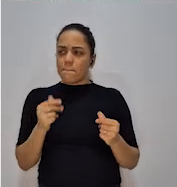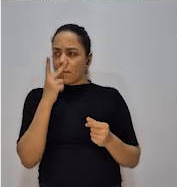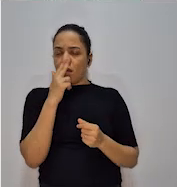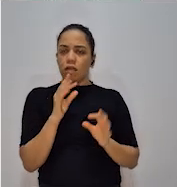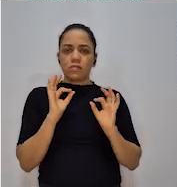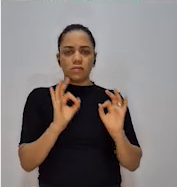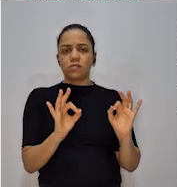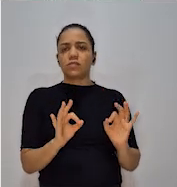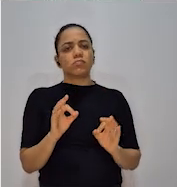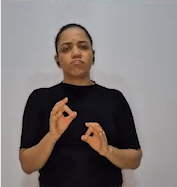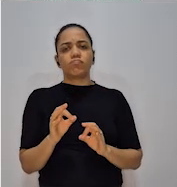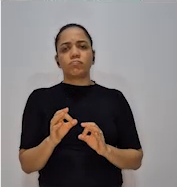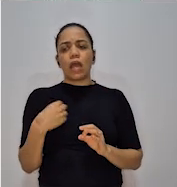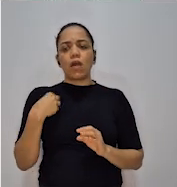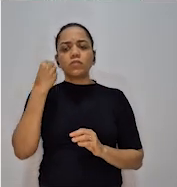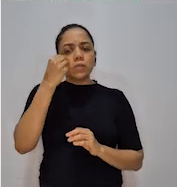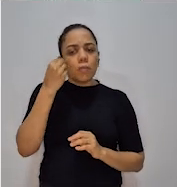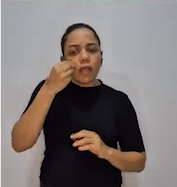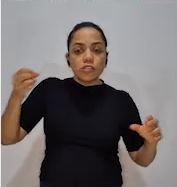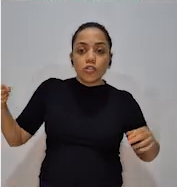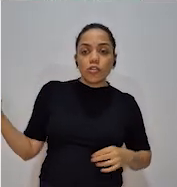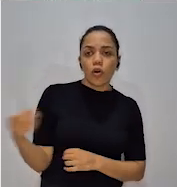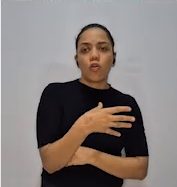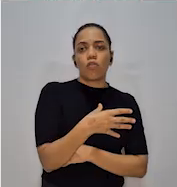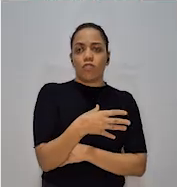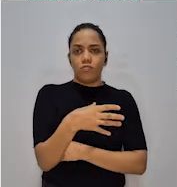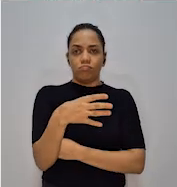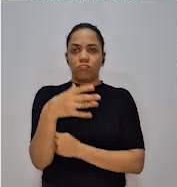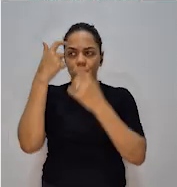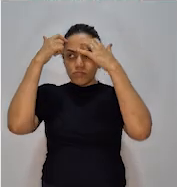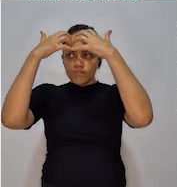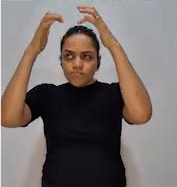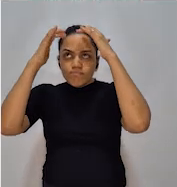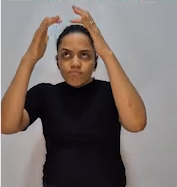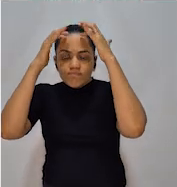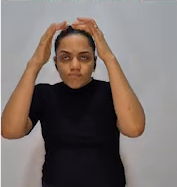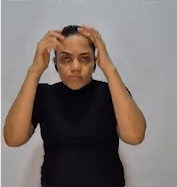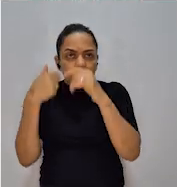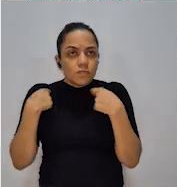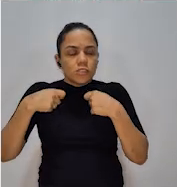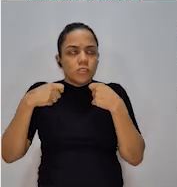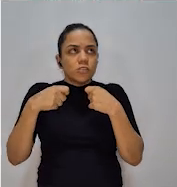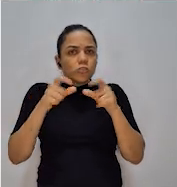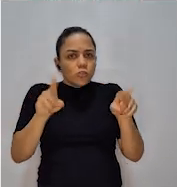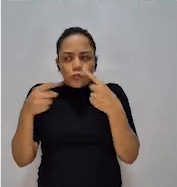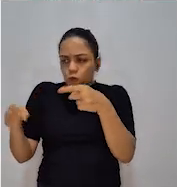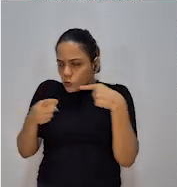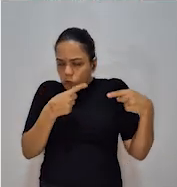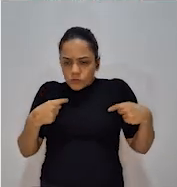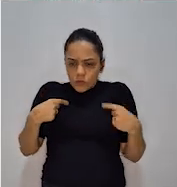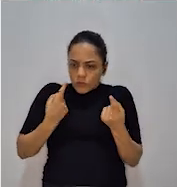conhecimento, um saber completamente novo a partir das sinapses neurais que isso provoca, né? Então,